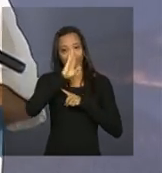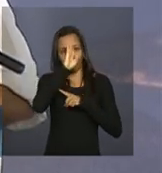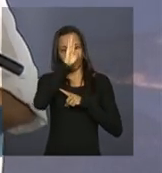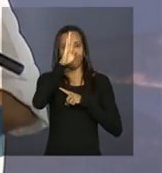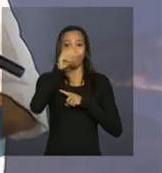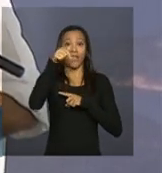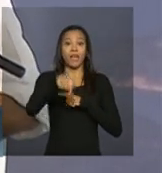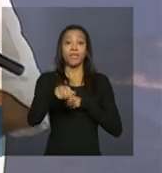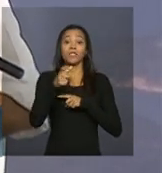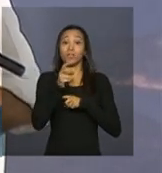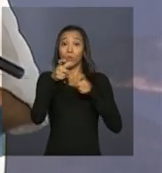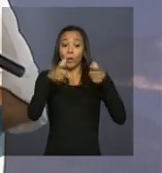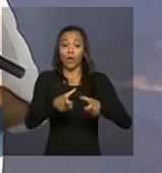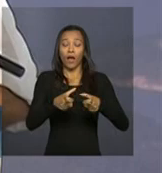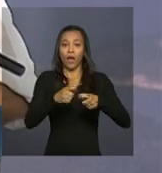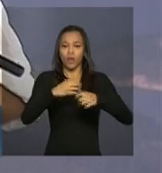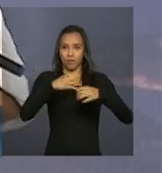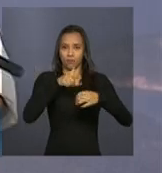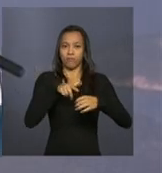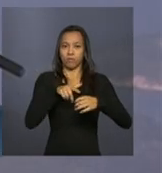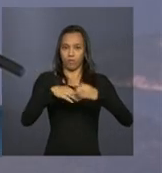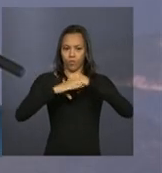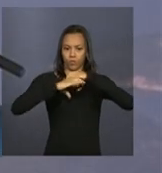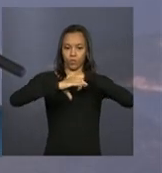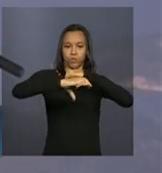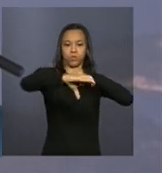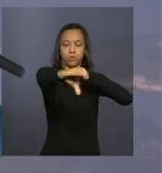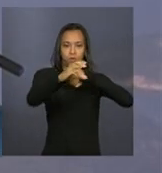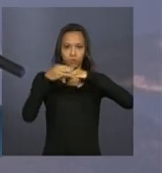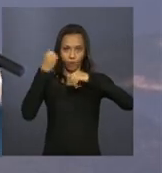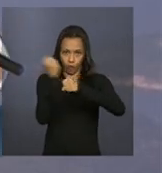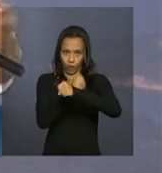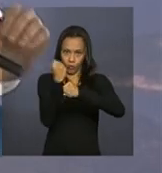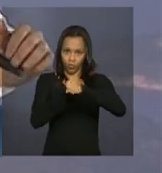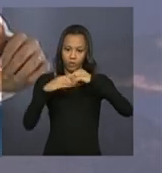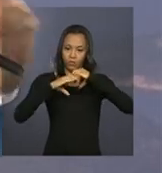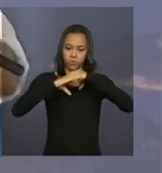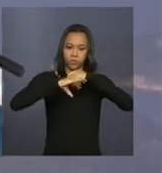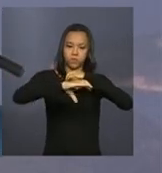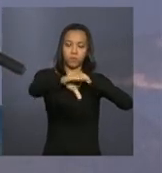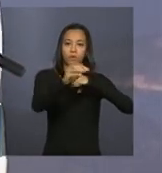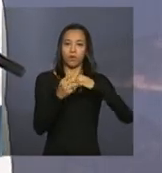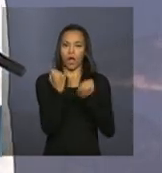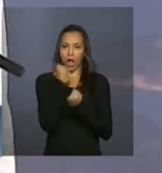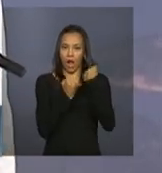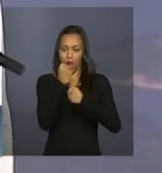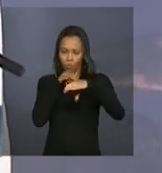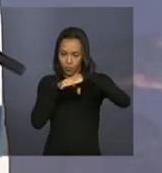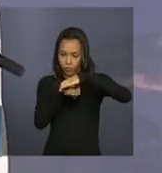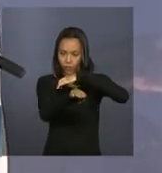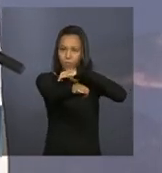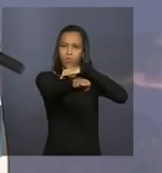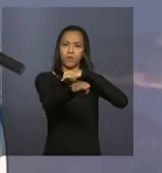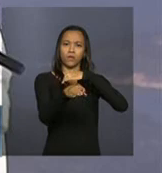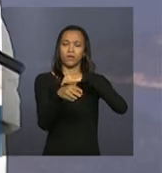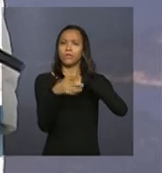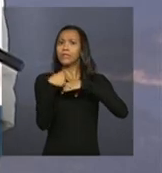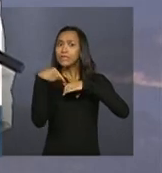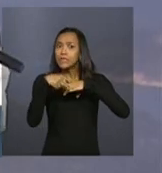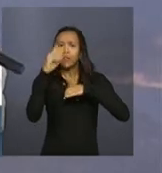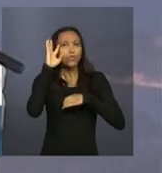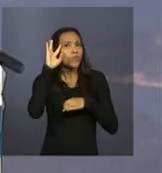portuária aqui, esse túnel que a gente inaugura hoje, presidente, ele era sonho de... A gente está realizando um monte de sonho de 40, 50